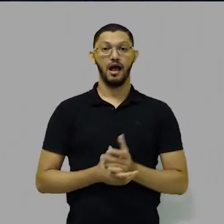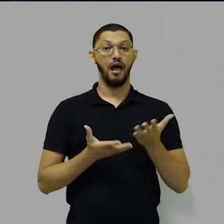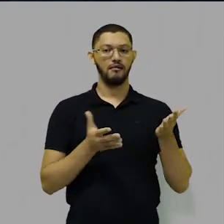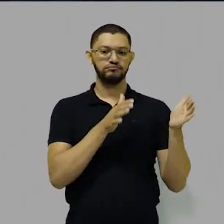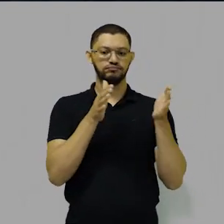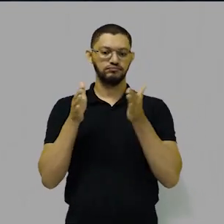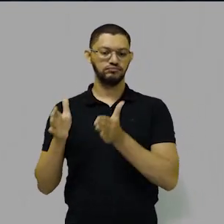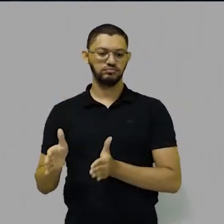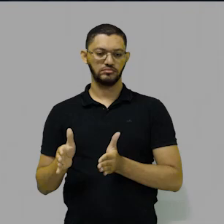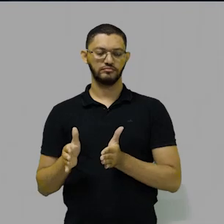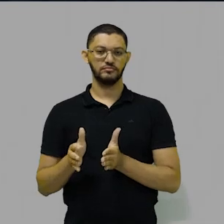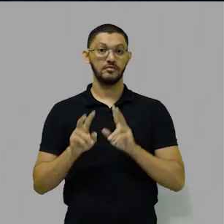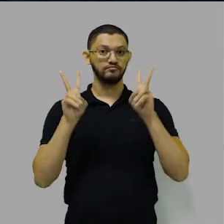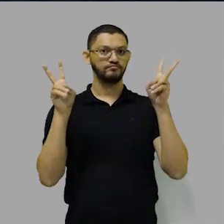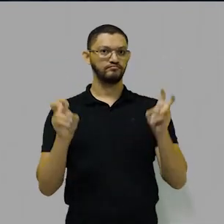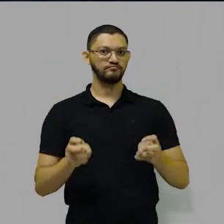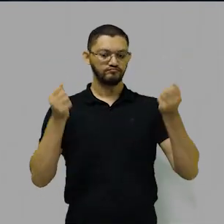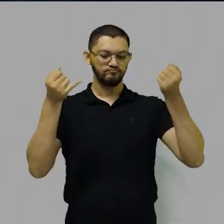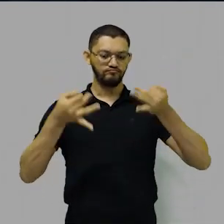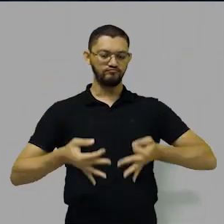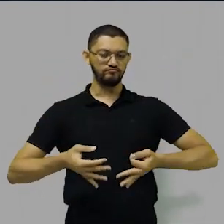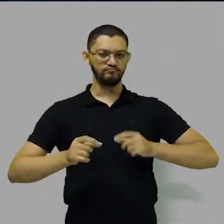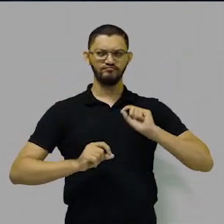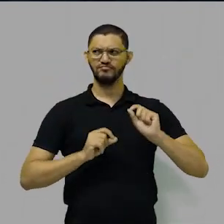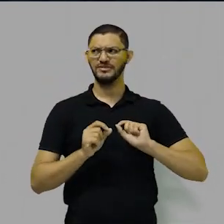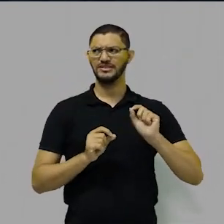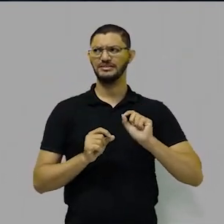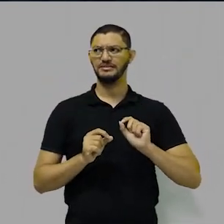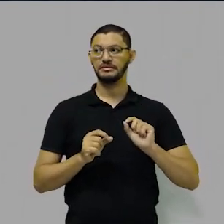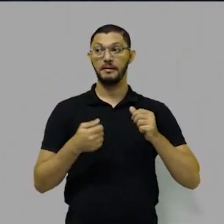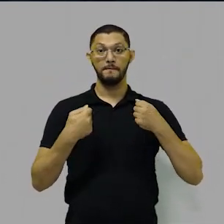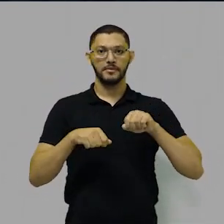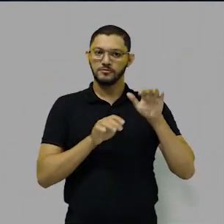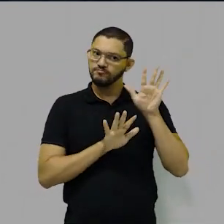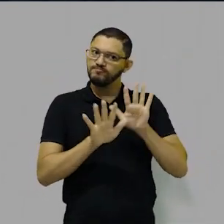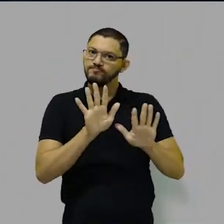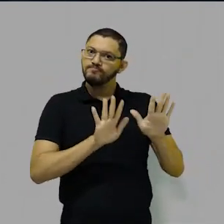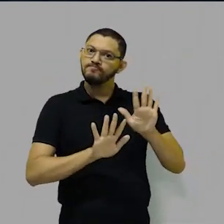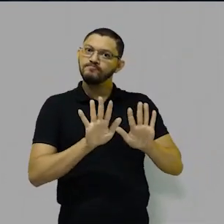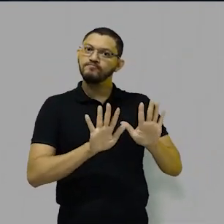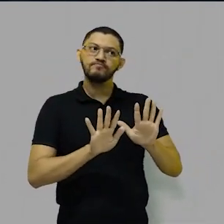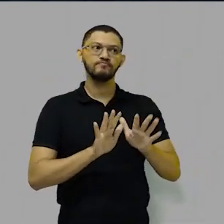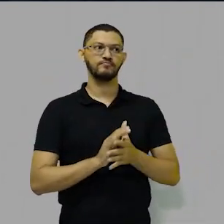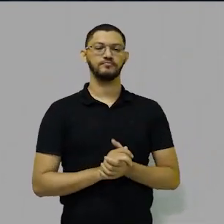vamos agora falar de um tema, né, que requer um certo cuidado.